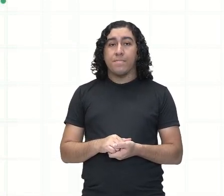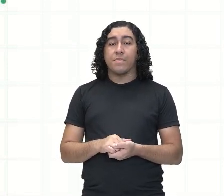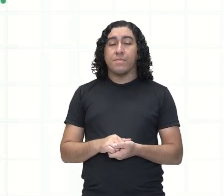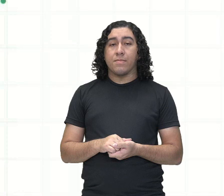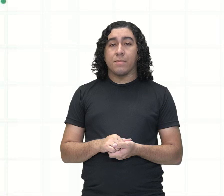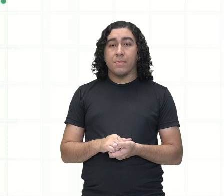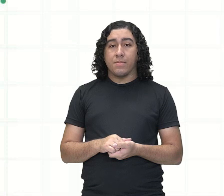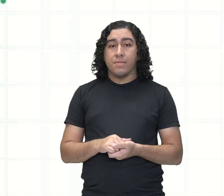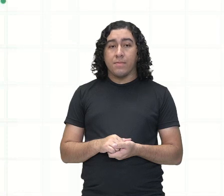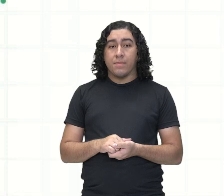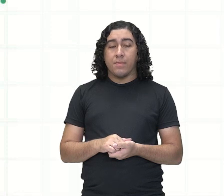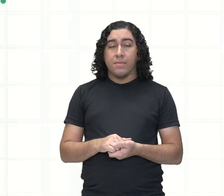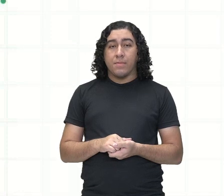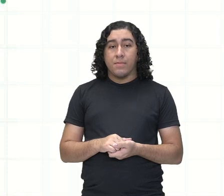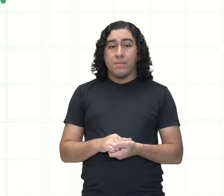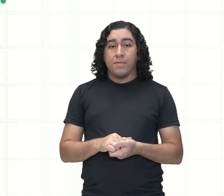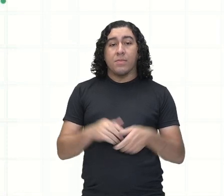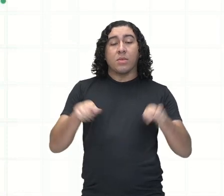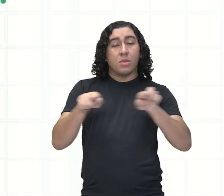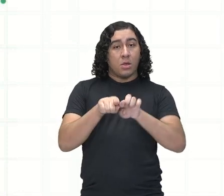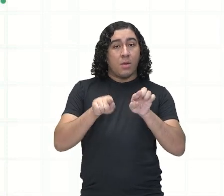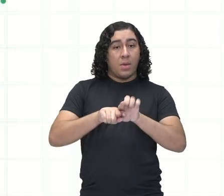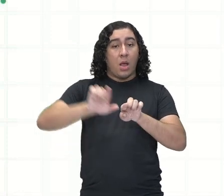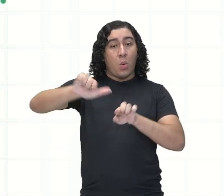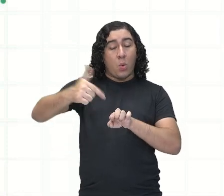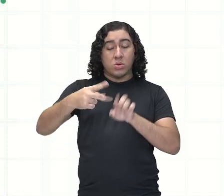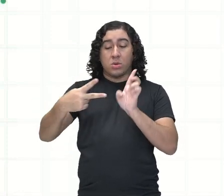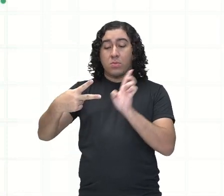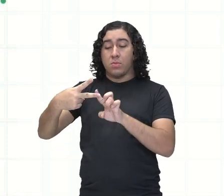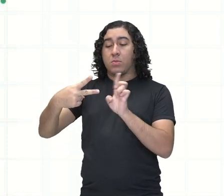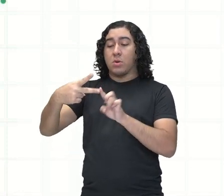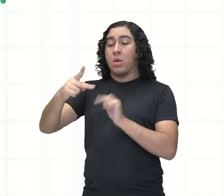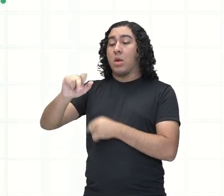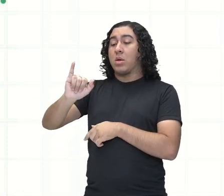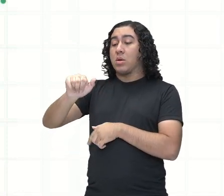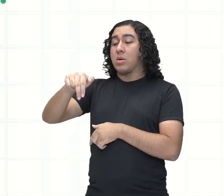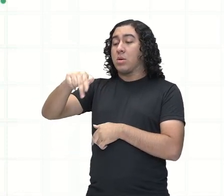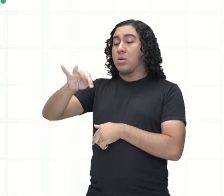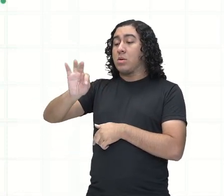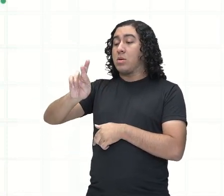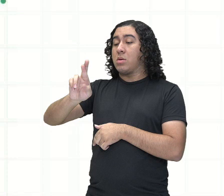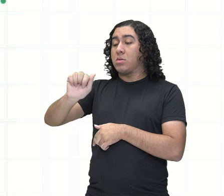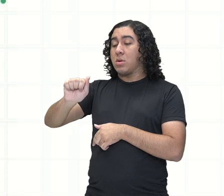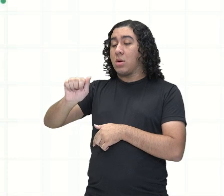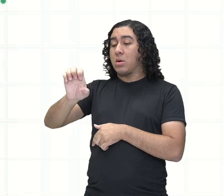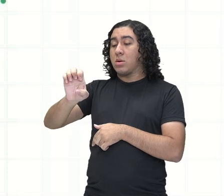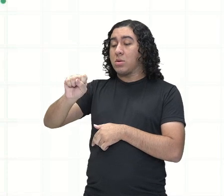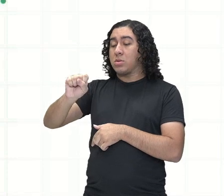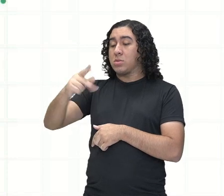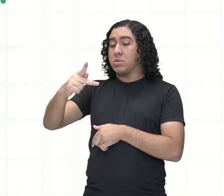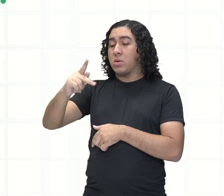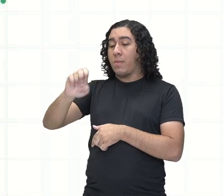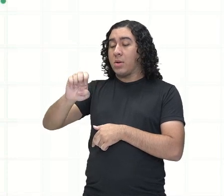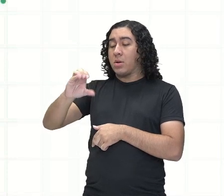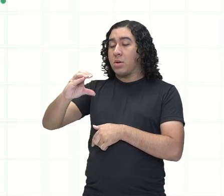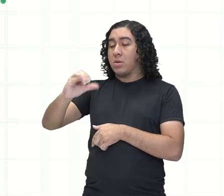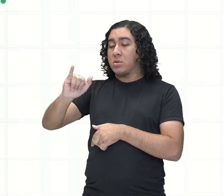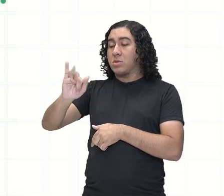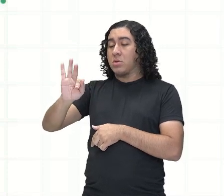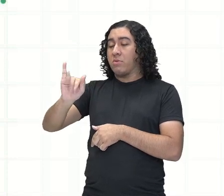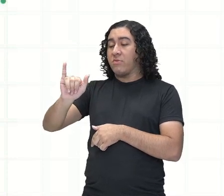espécies diferentes, e intraespecíficas, dentro da mesma espécie, são